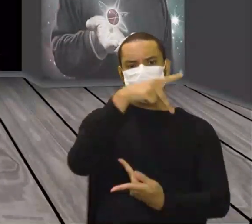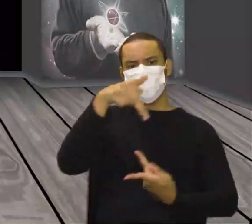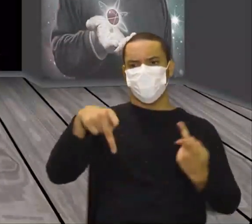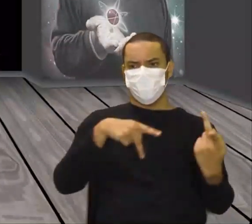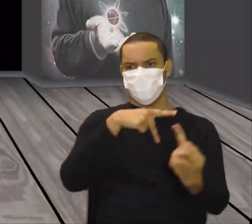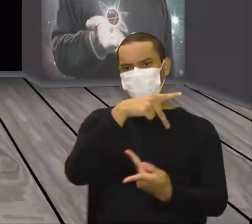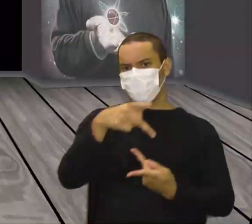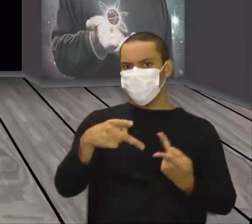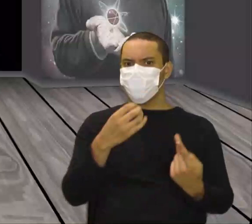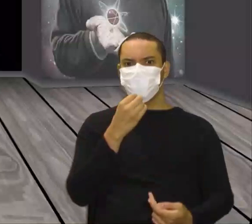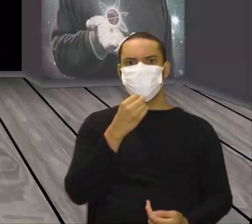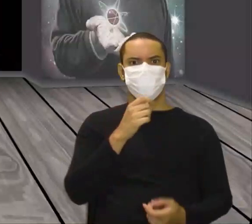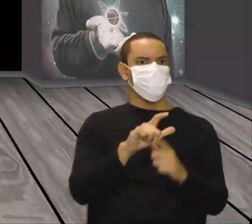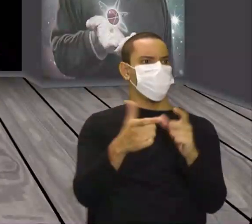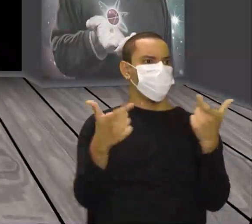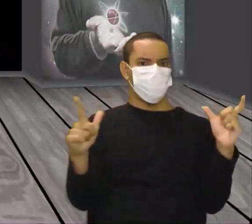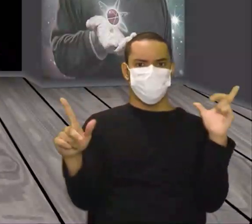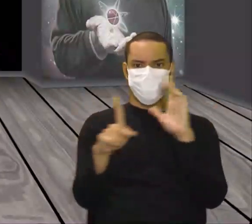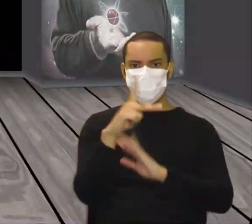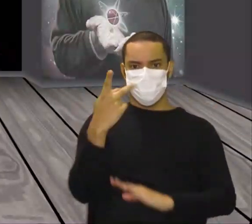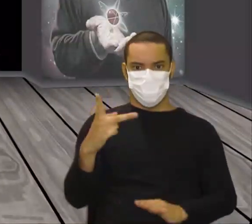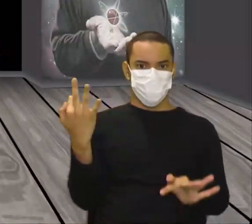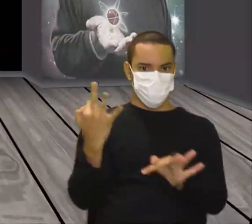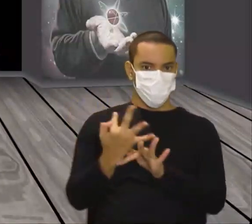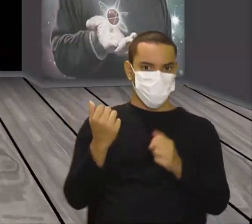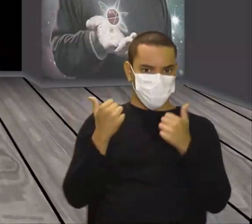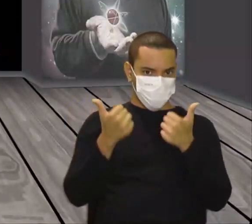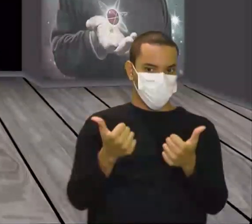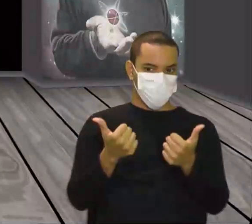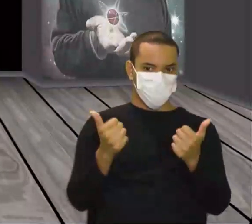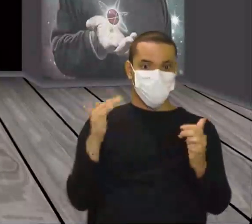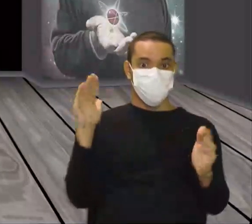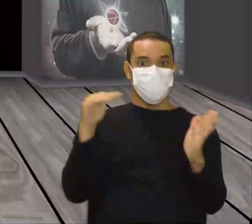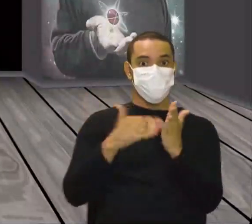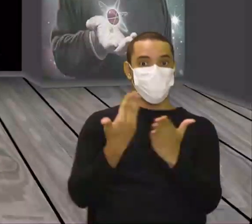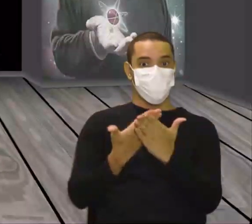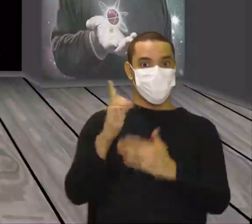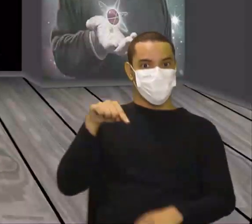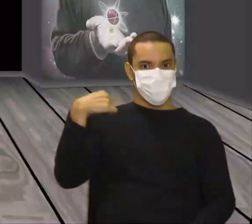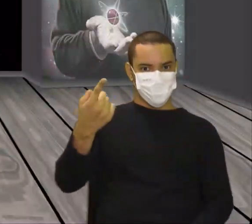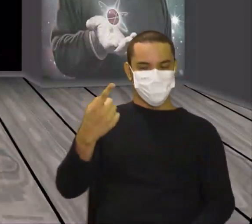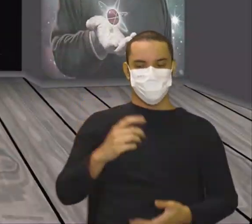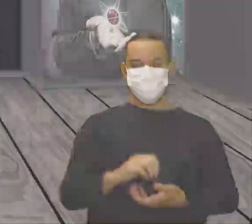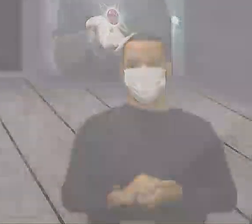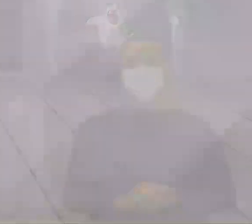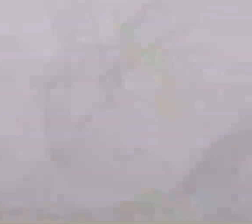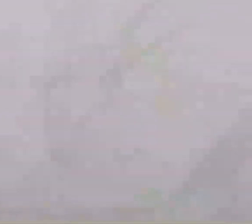bem imenso que tem aí na física, tá bom? Então, até a próxima!